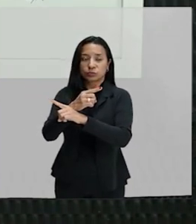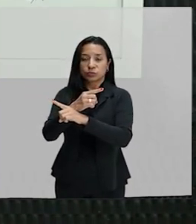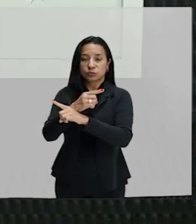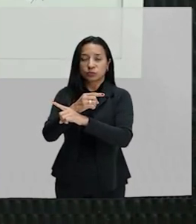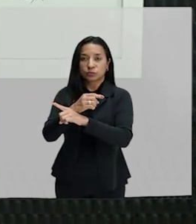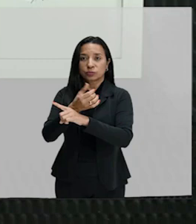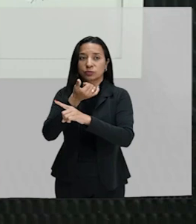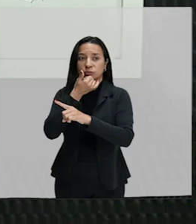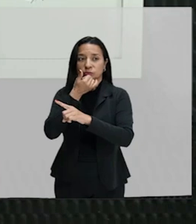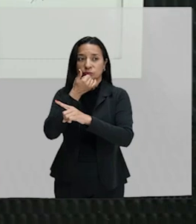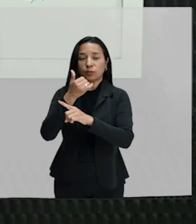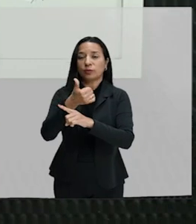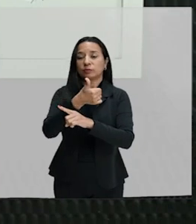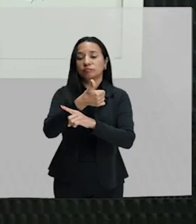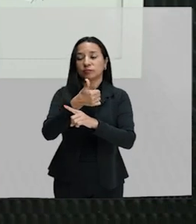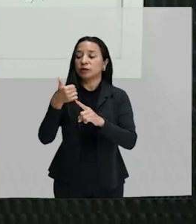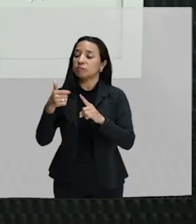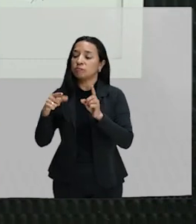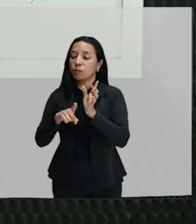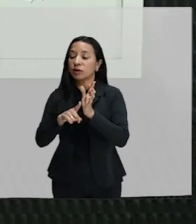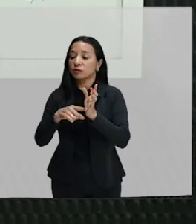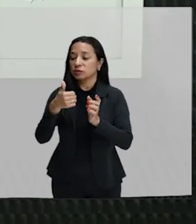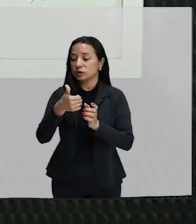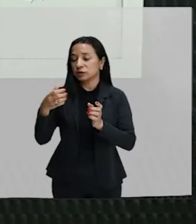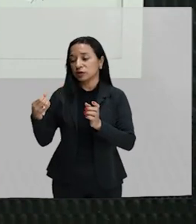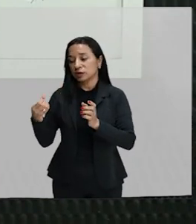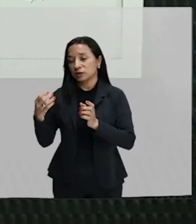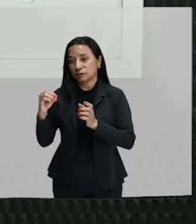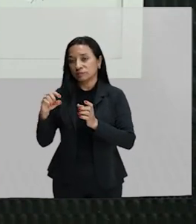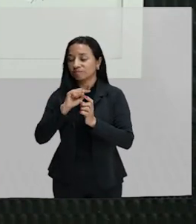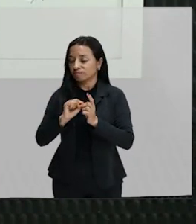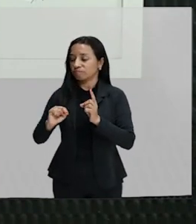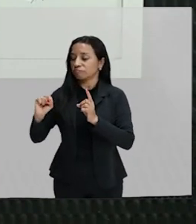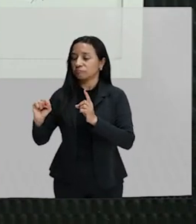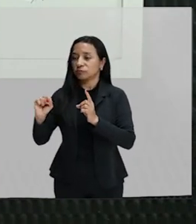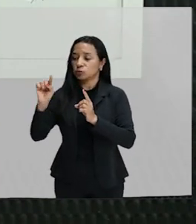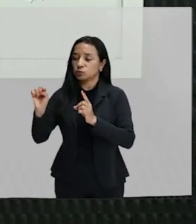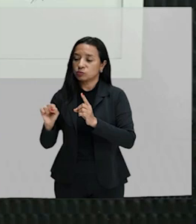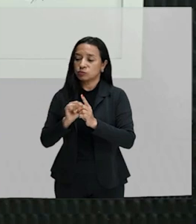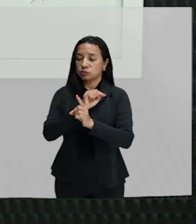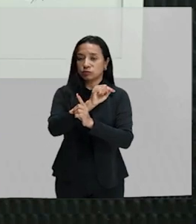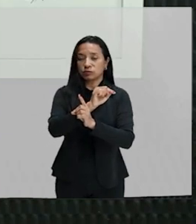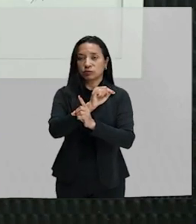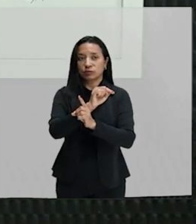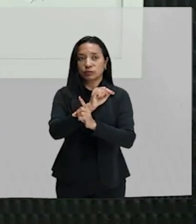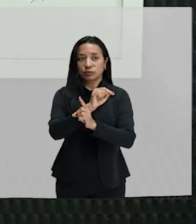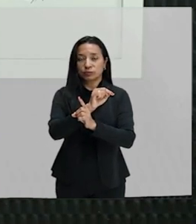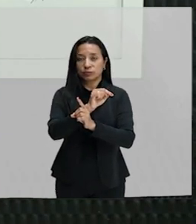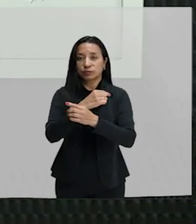assim ó 10 vezes a temperatura em